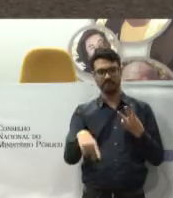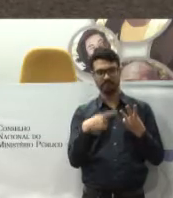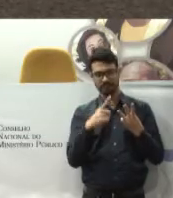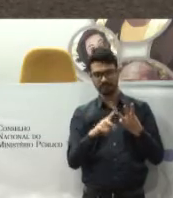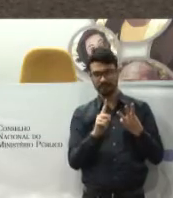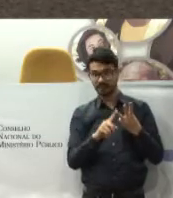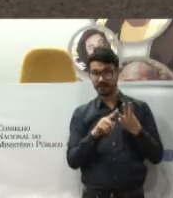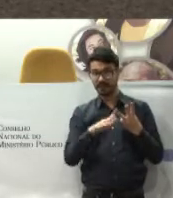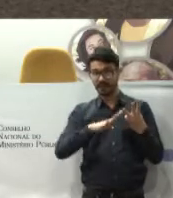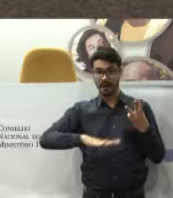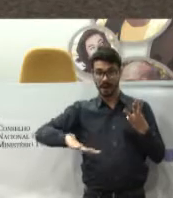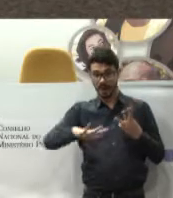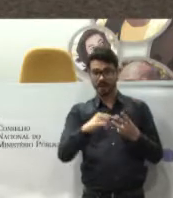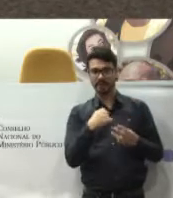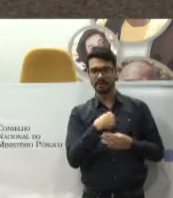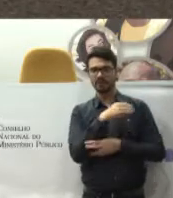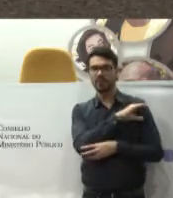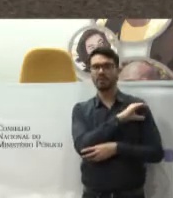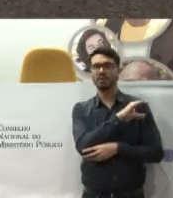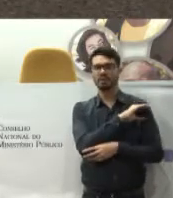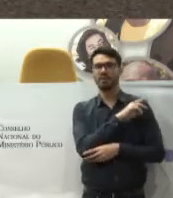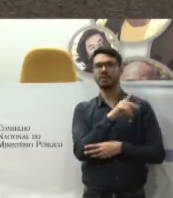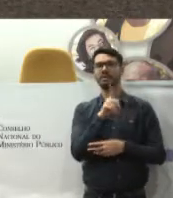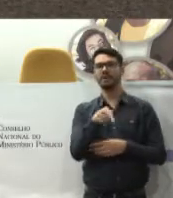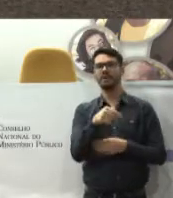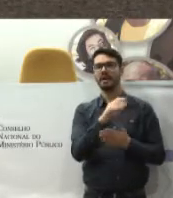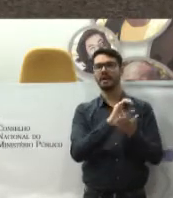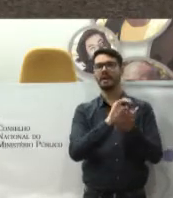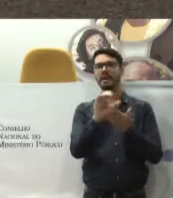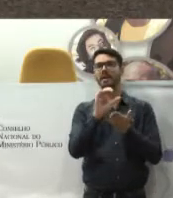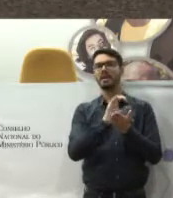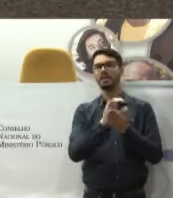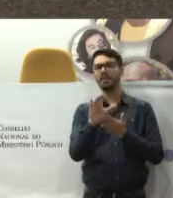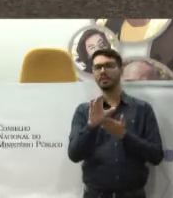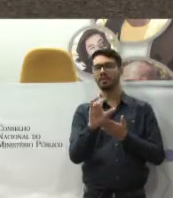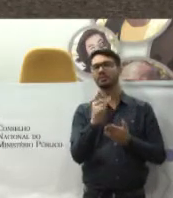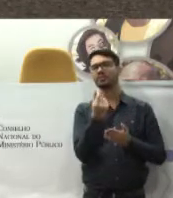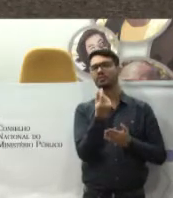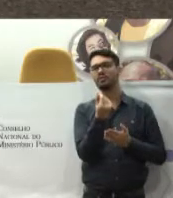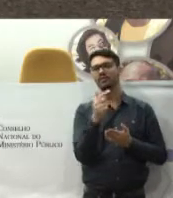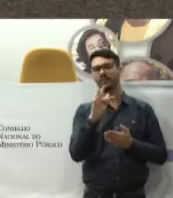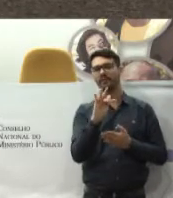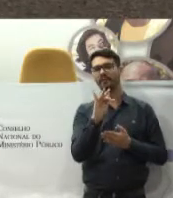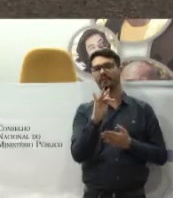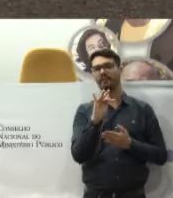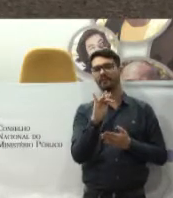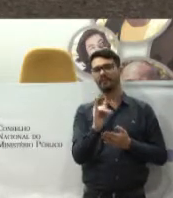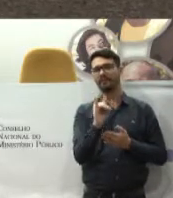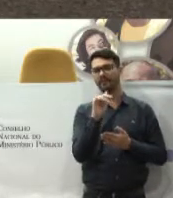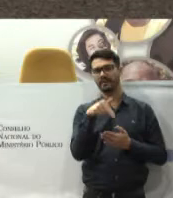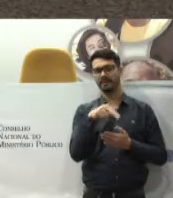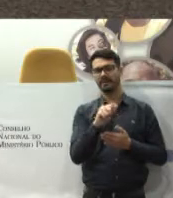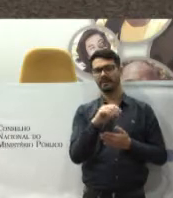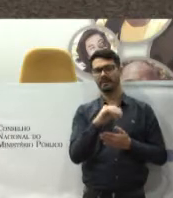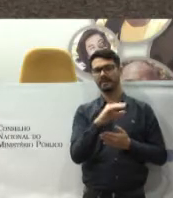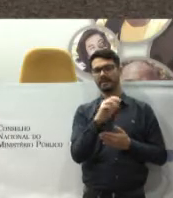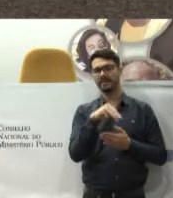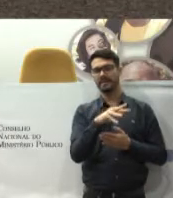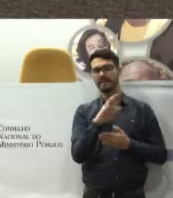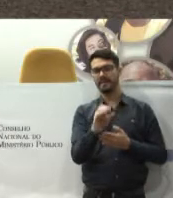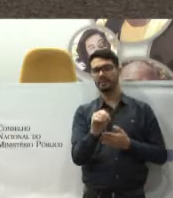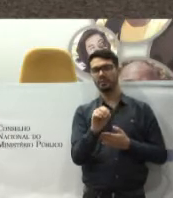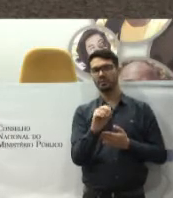área que está sob minha coordenação é de recursos, de financiamento da saúde. Então, eu estudo há quase 10